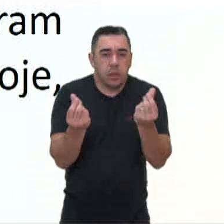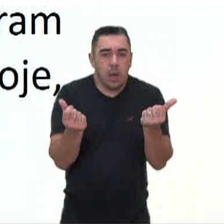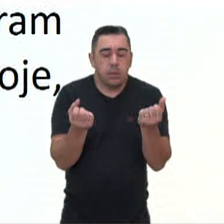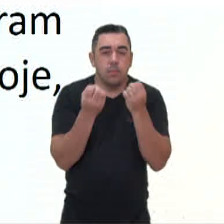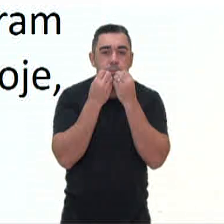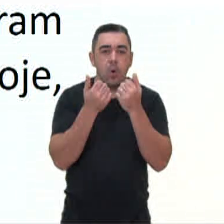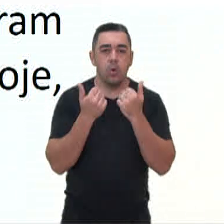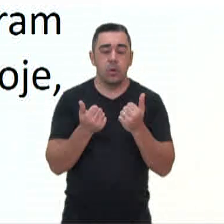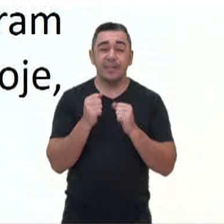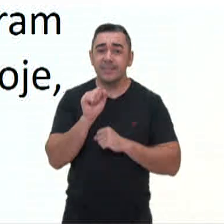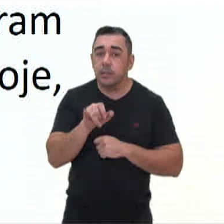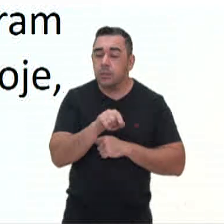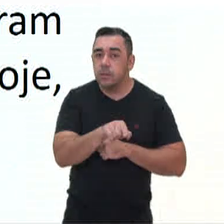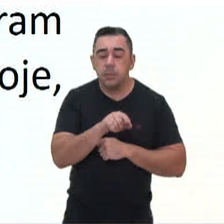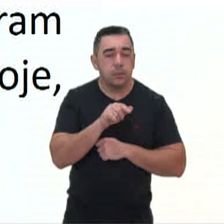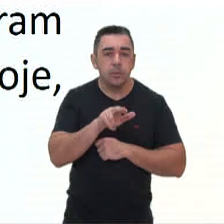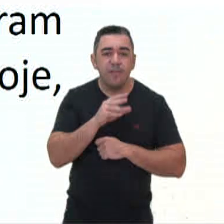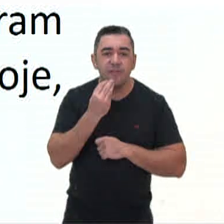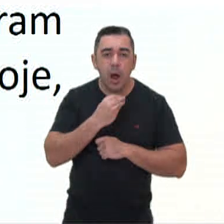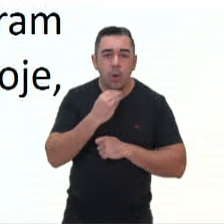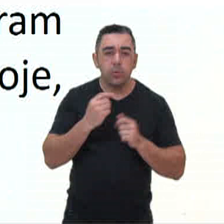fazer? Posso adubar a terra.